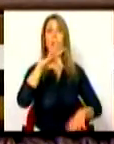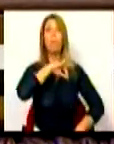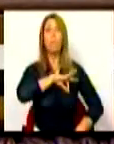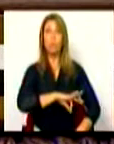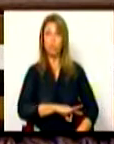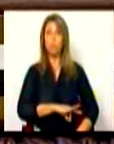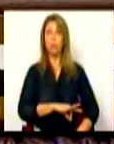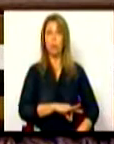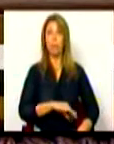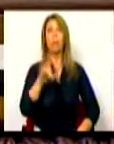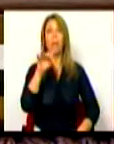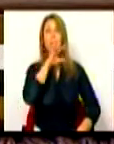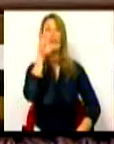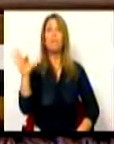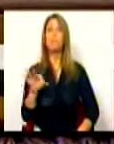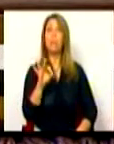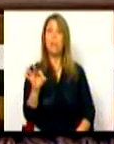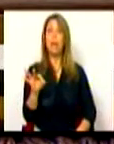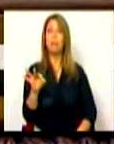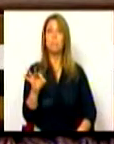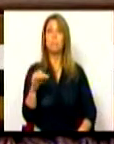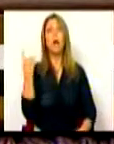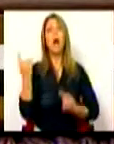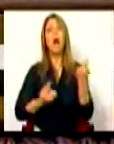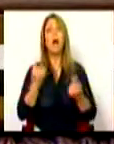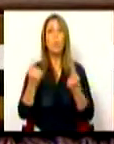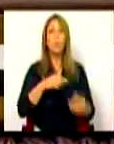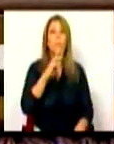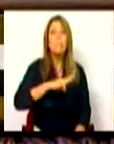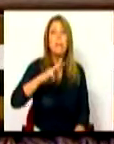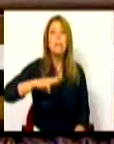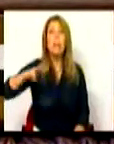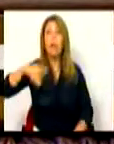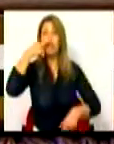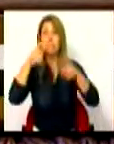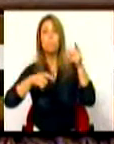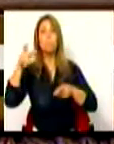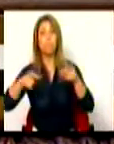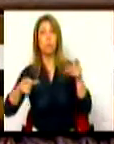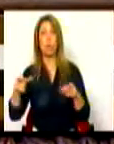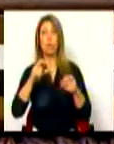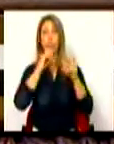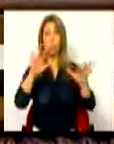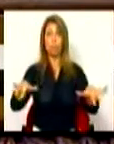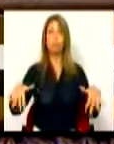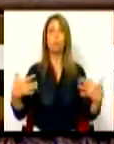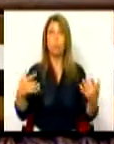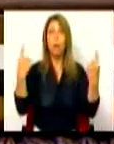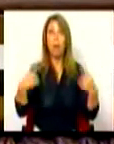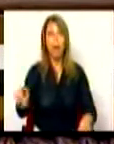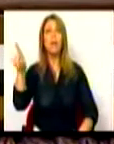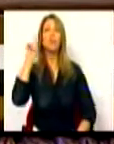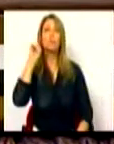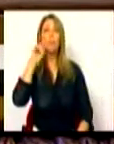profissional e familiar para alguns milhares de pessoas e a possibilidade de encararem com